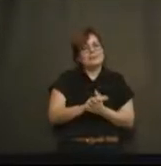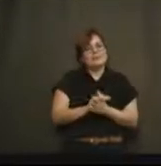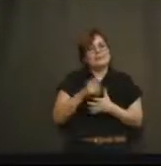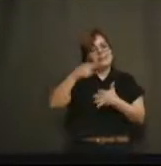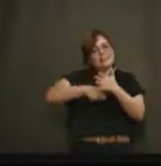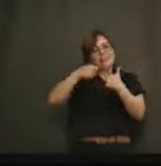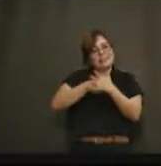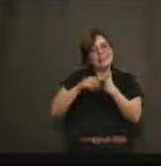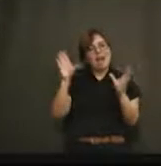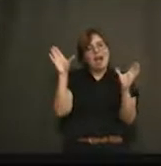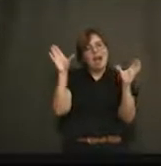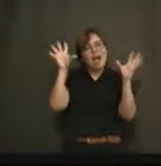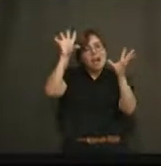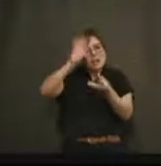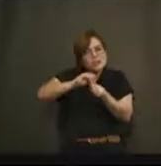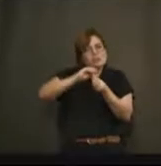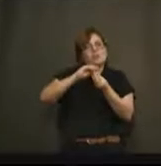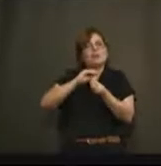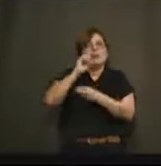Em